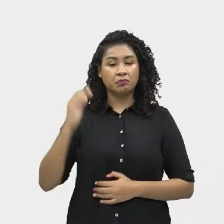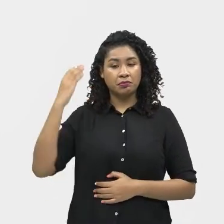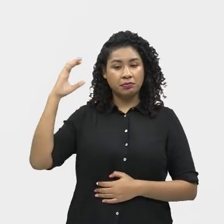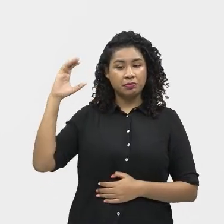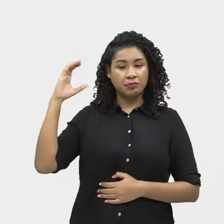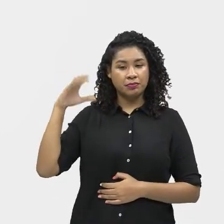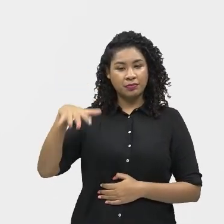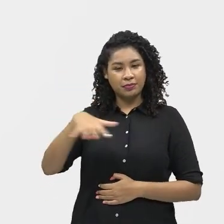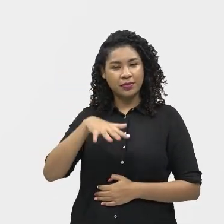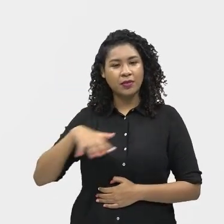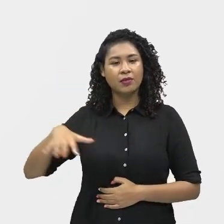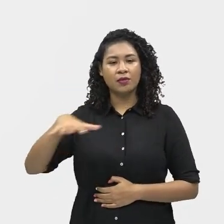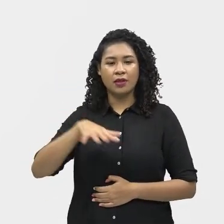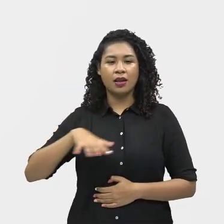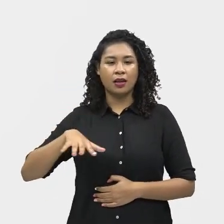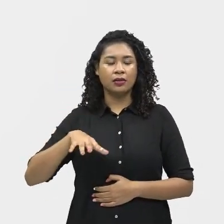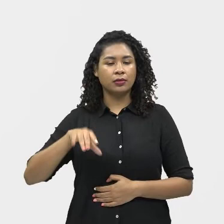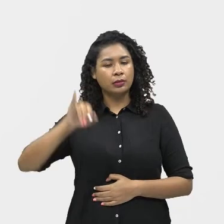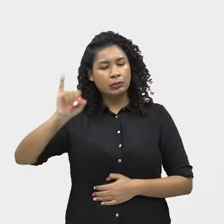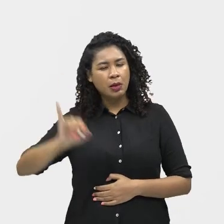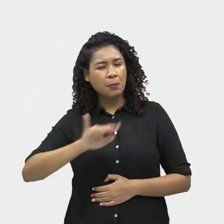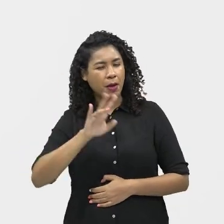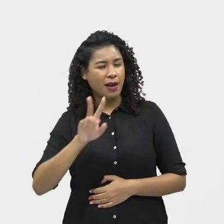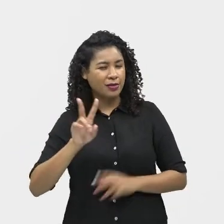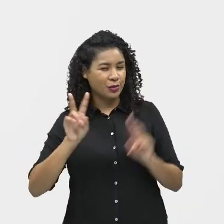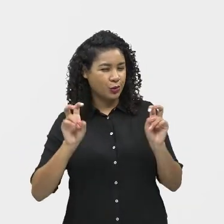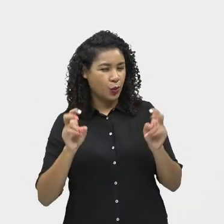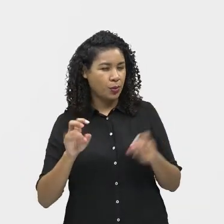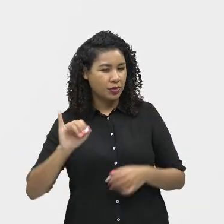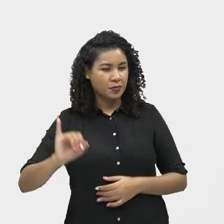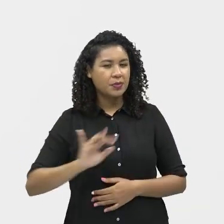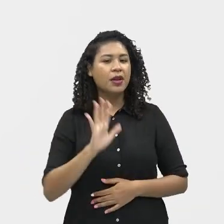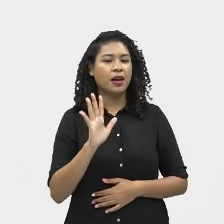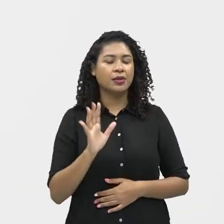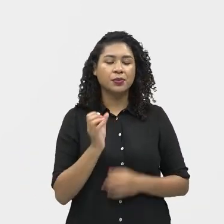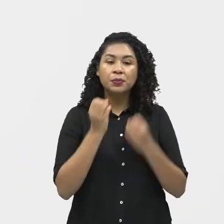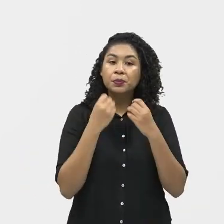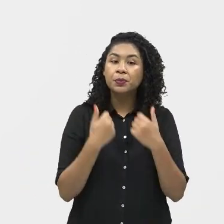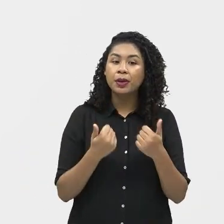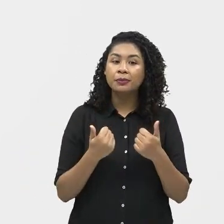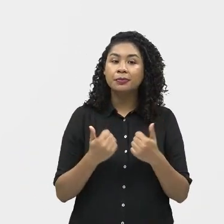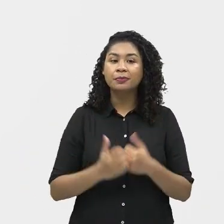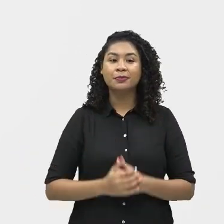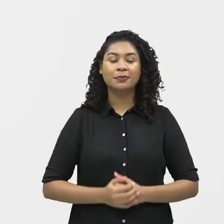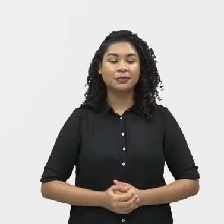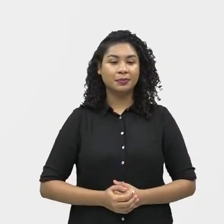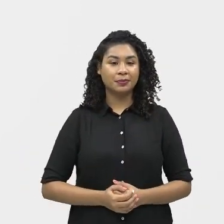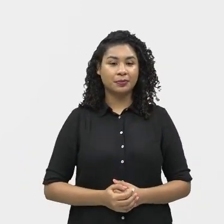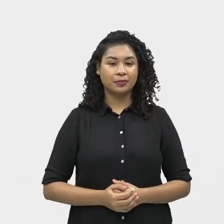científica acerca da imagem, acerca dessa questão.